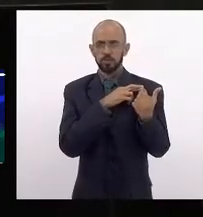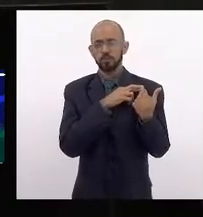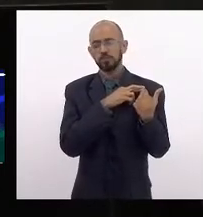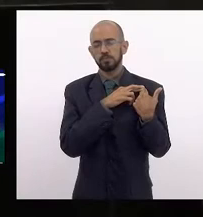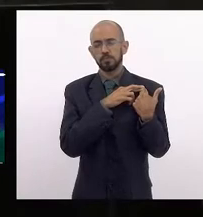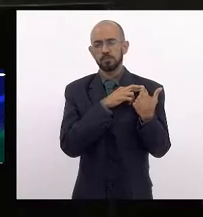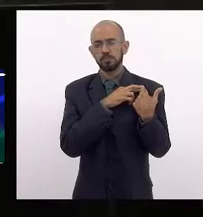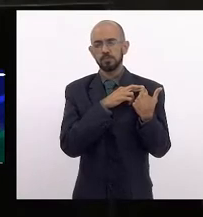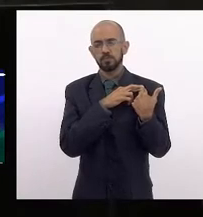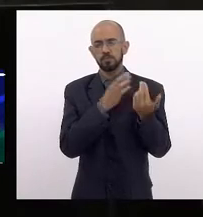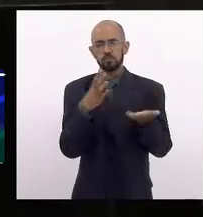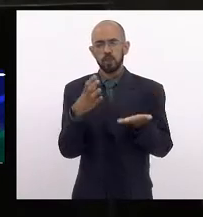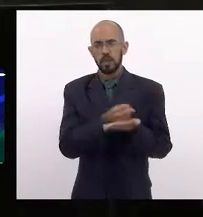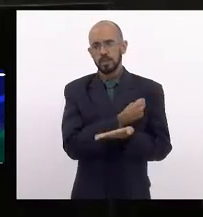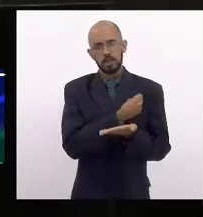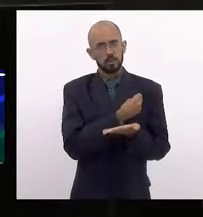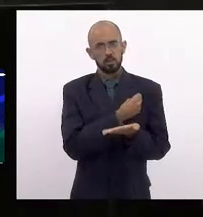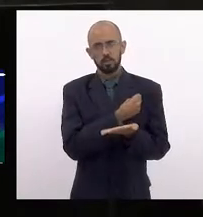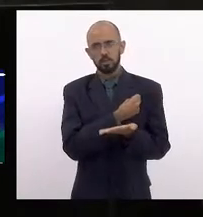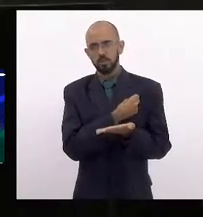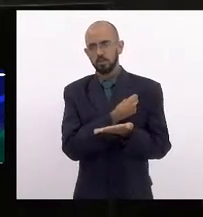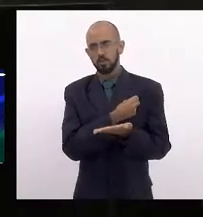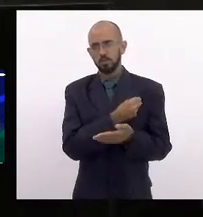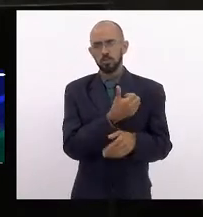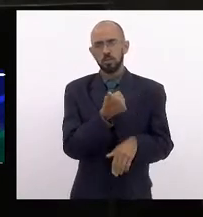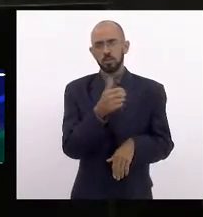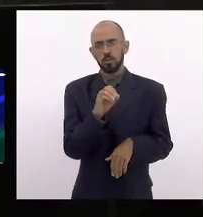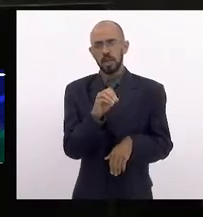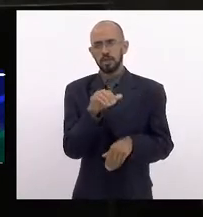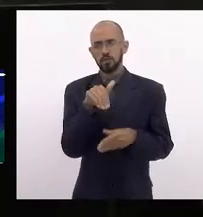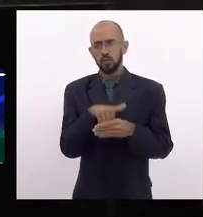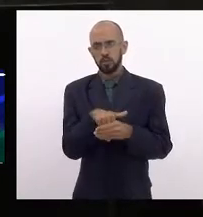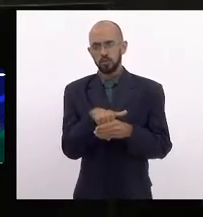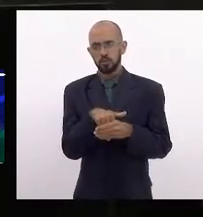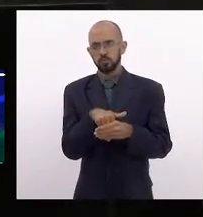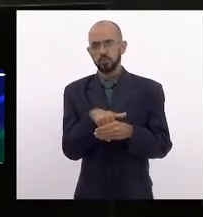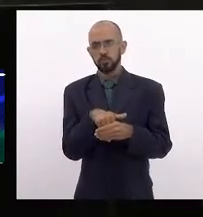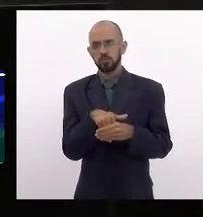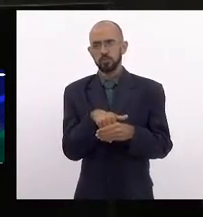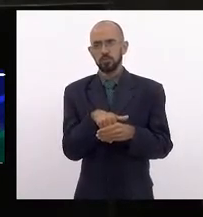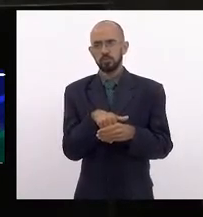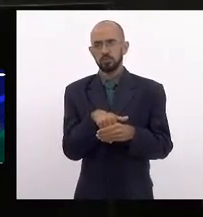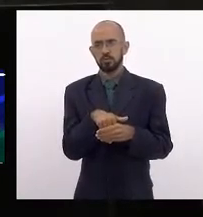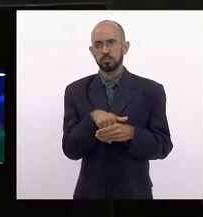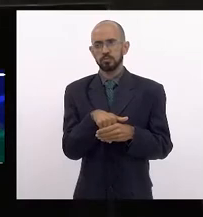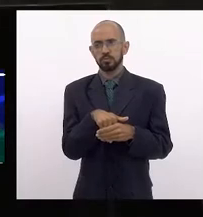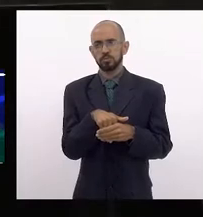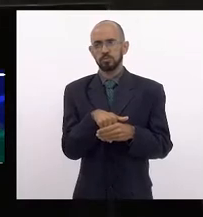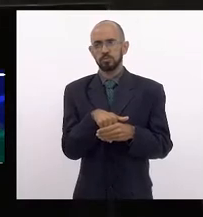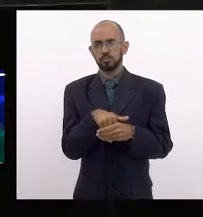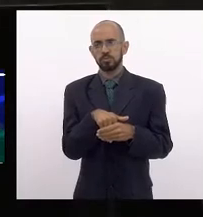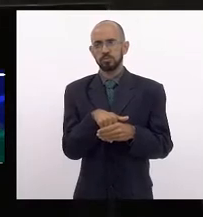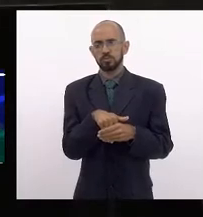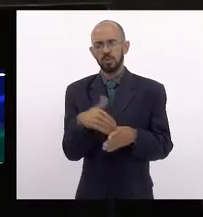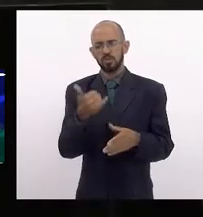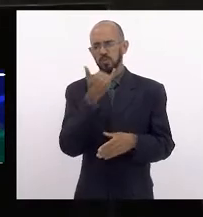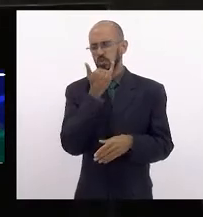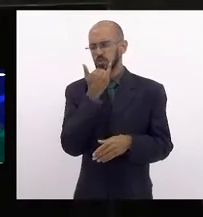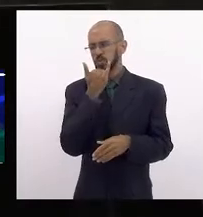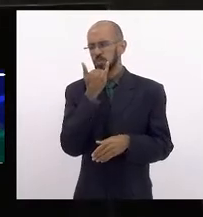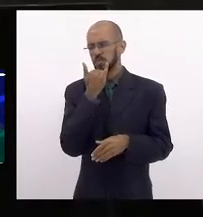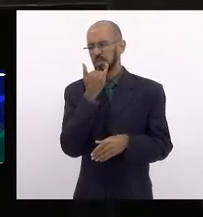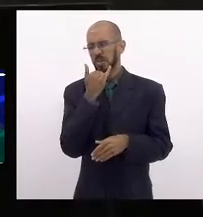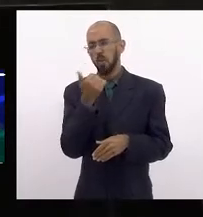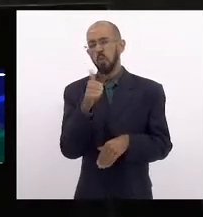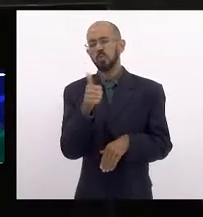foi cassado por 10 votos Me desculpe não foi 10 não